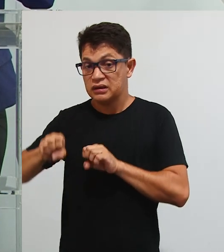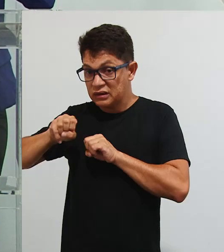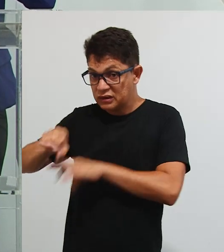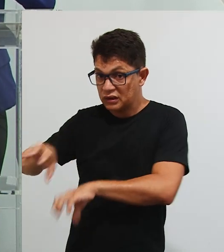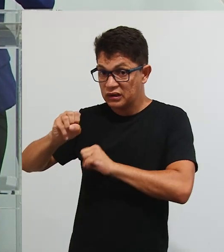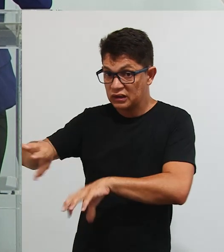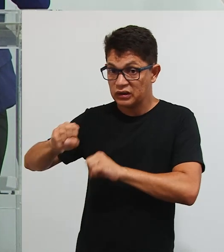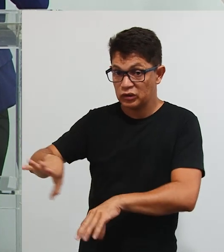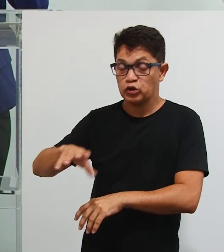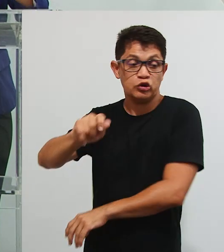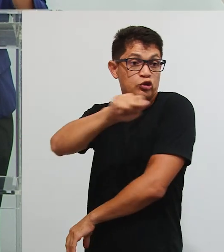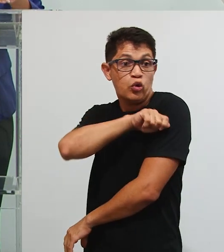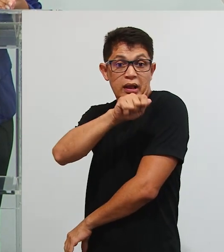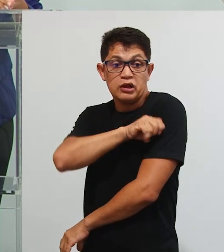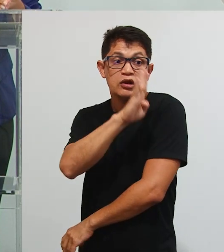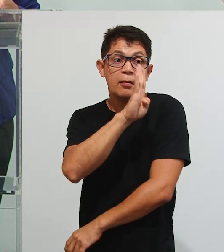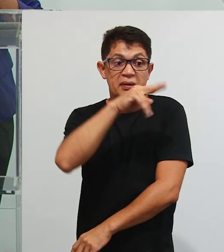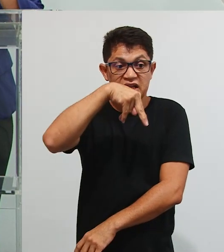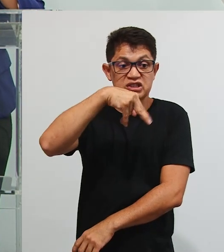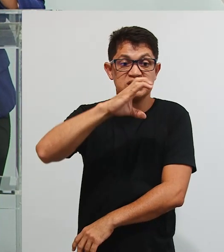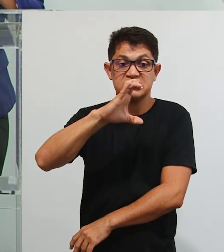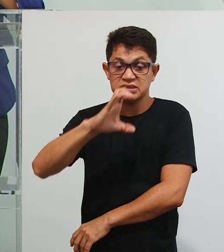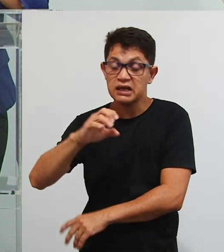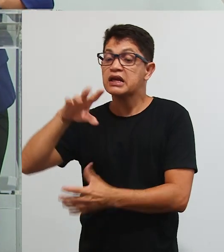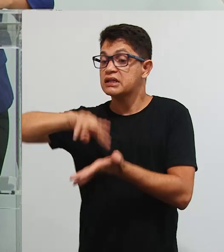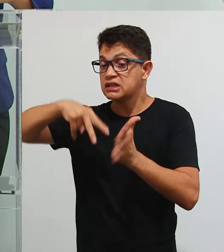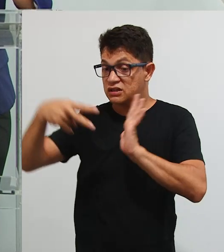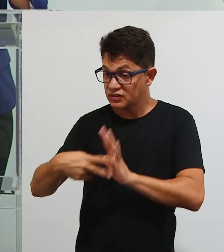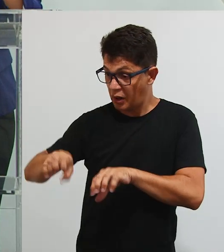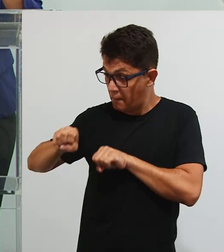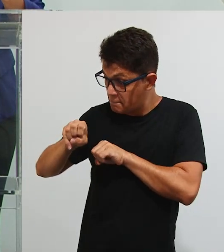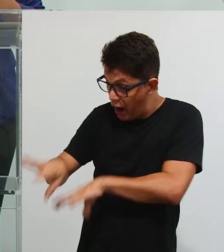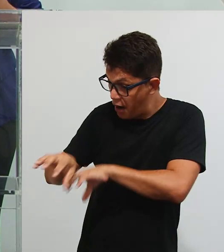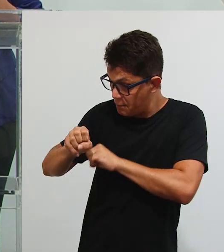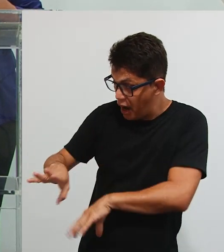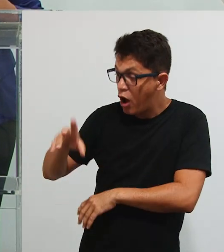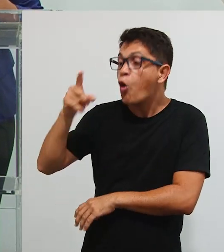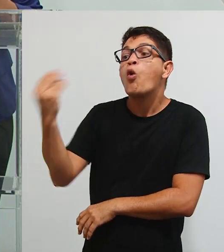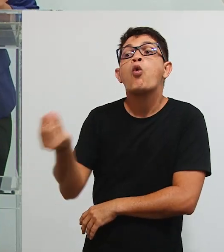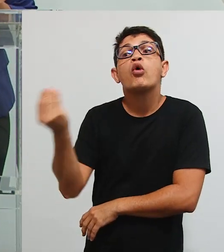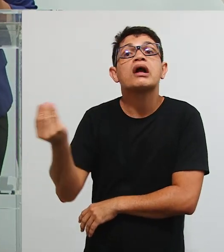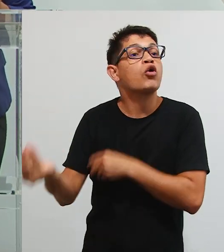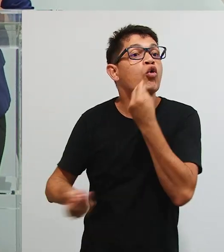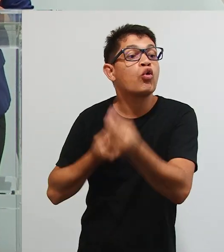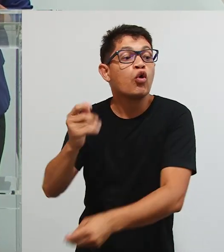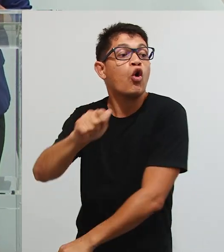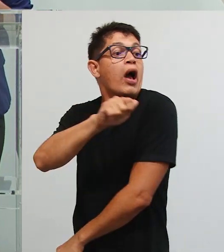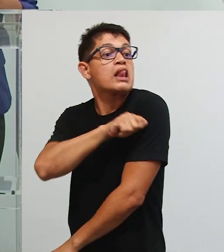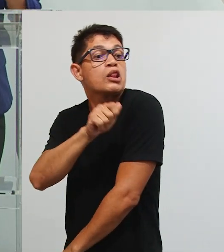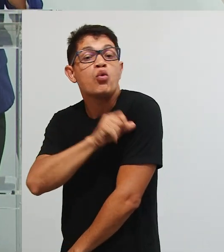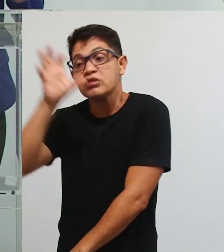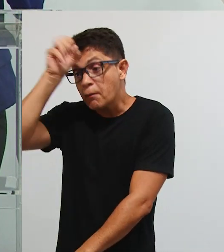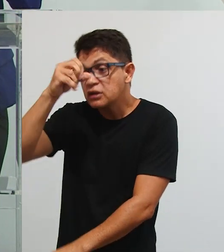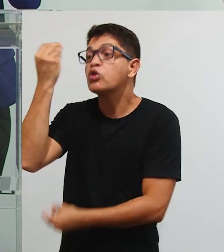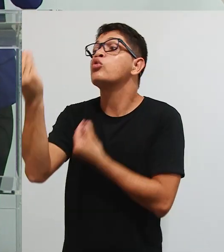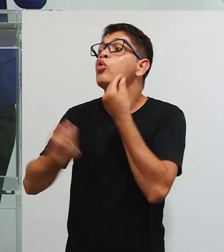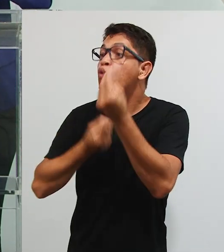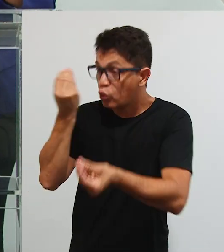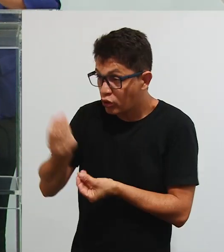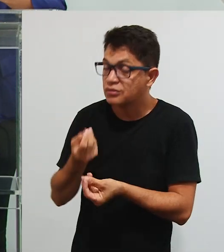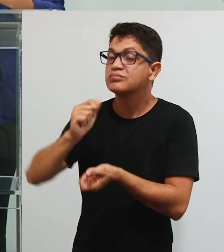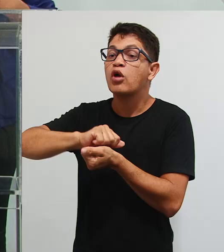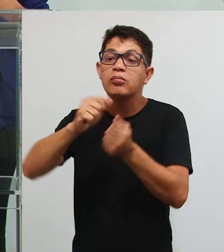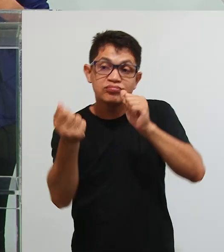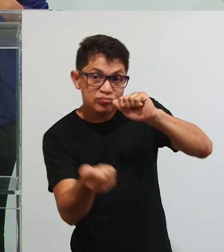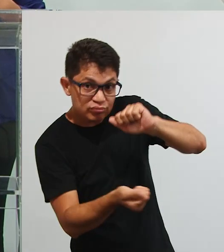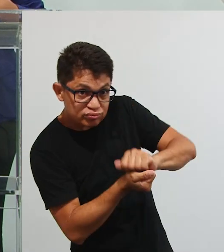na aprendizagem do aluno. O que se espera que esse aluno aprenda? O que se espera de construção